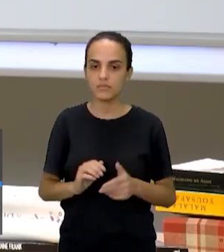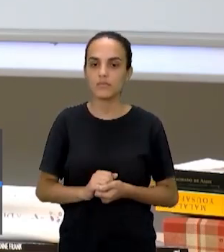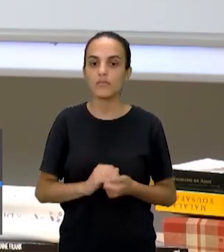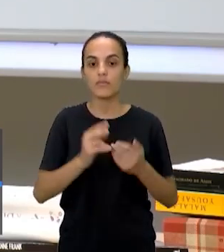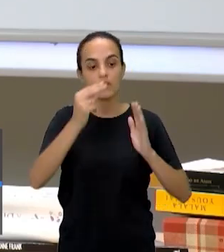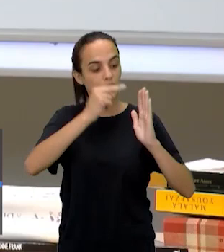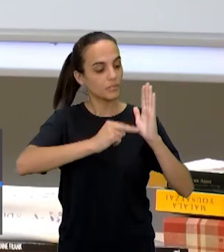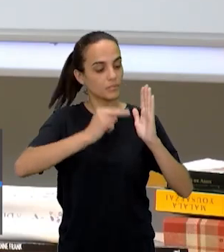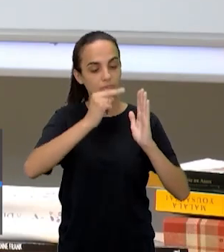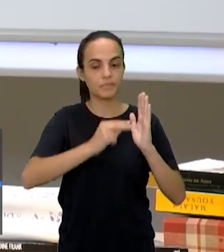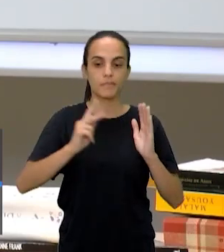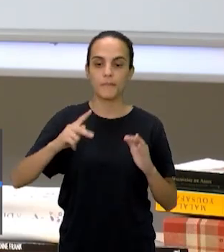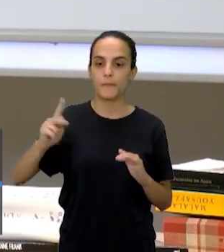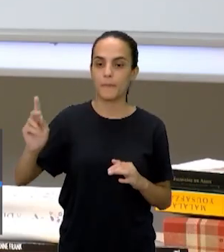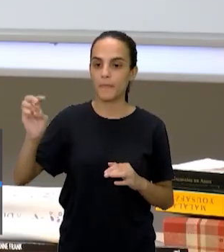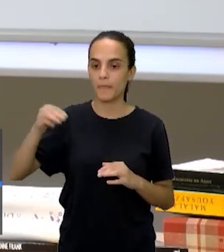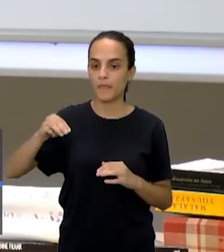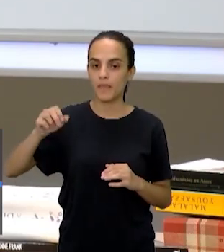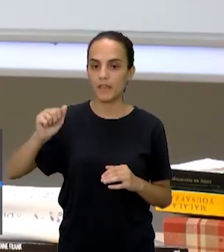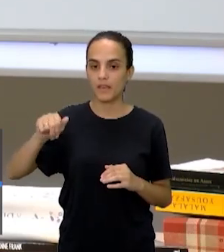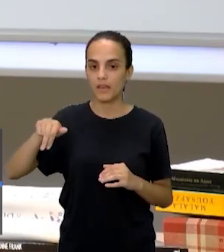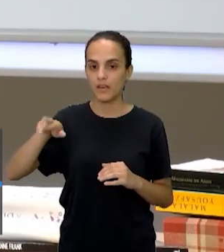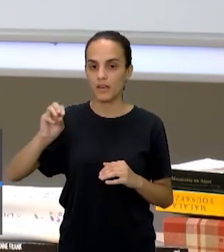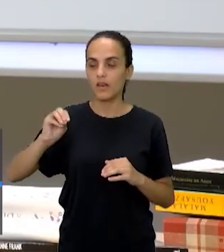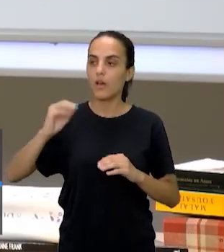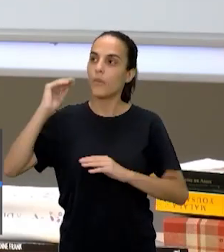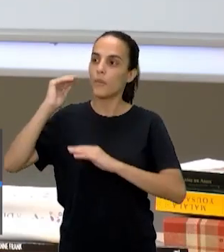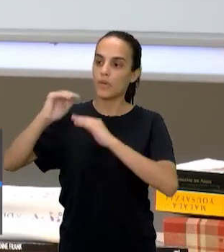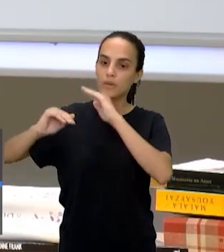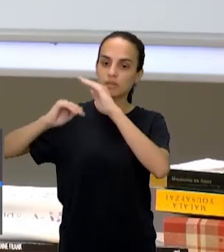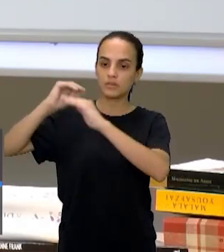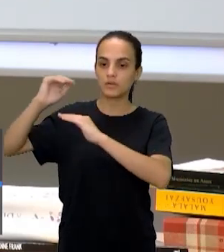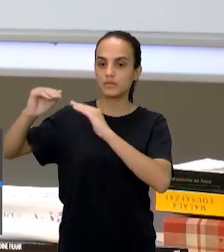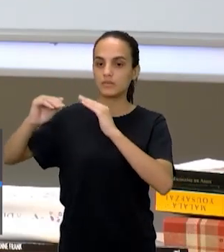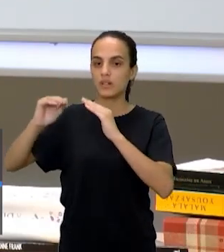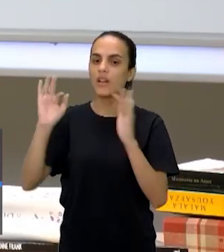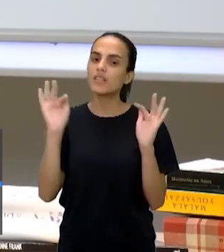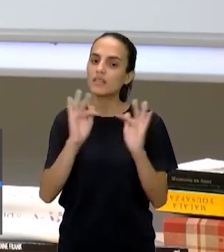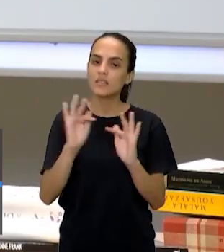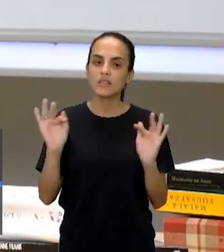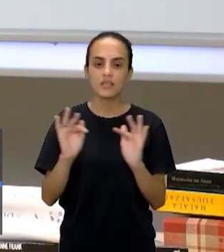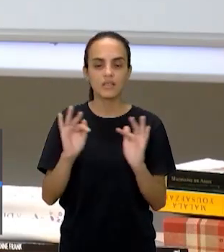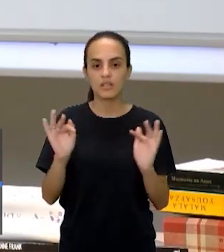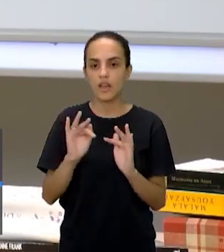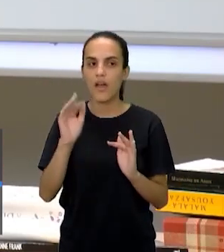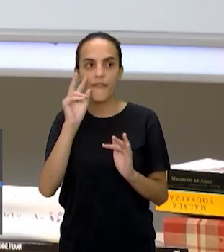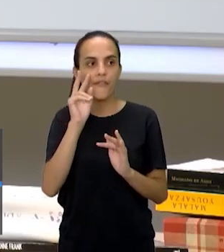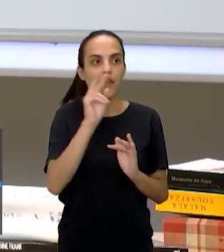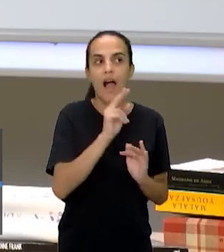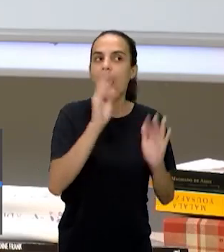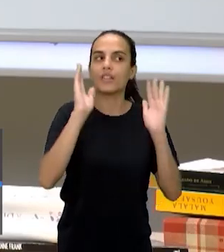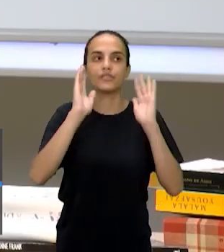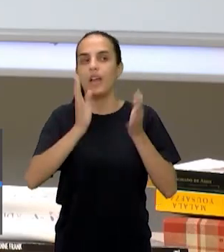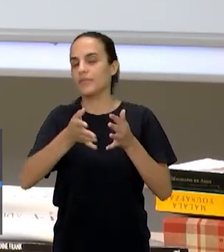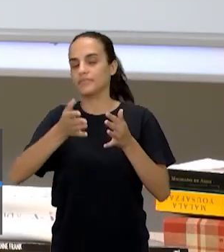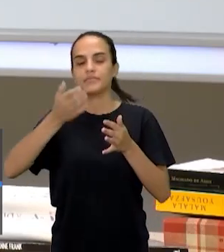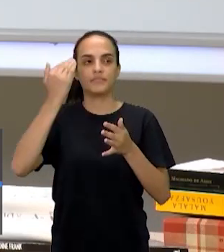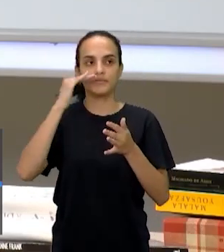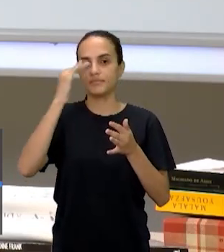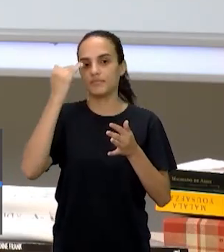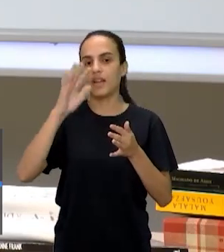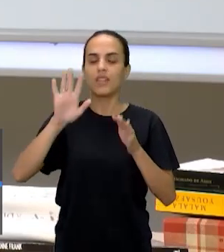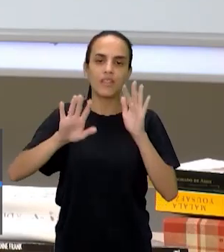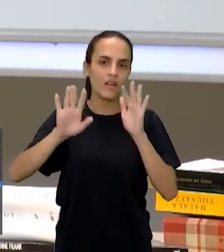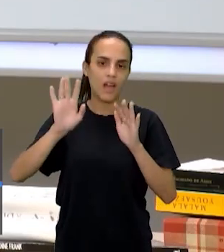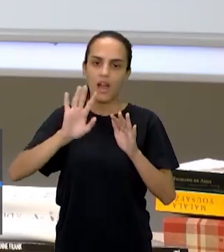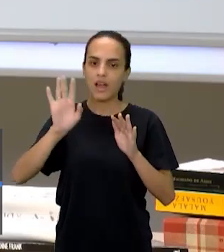leitura, professor Mauro, é um processo que não é tão simples assim, não é bater o olho e acabou. Às vezes você tem que